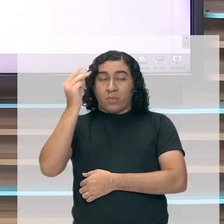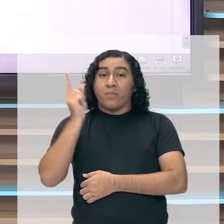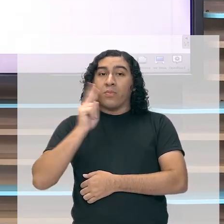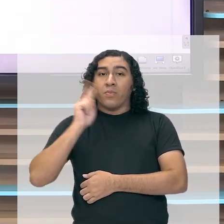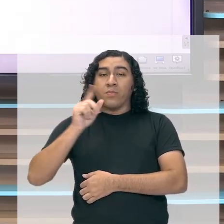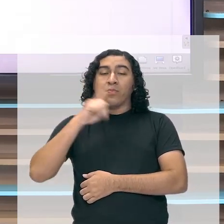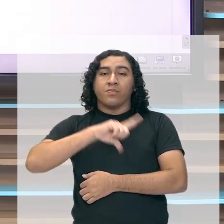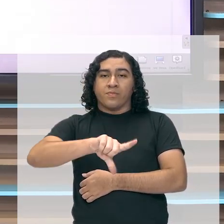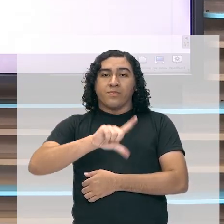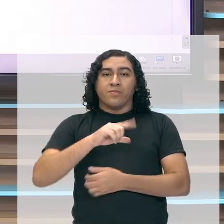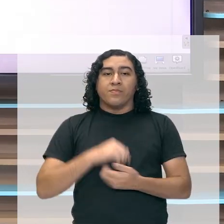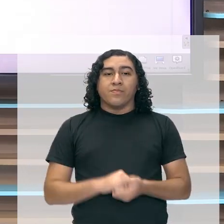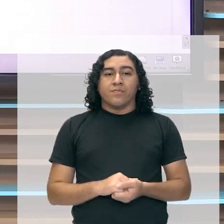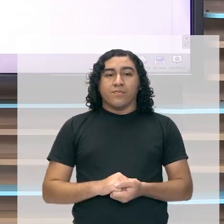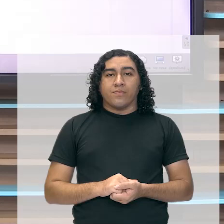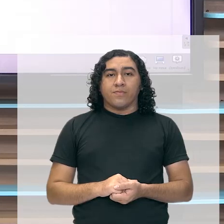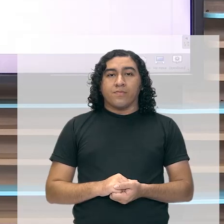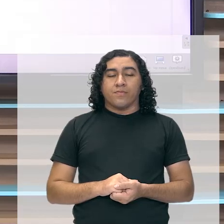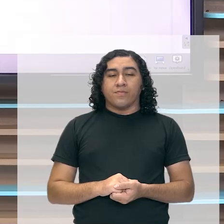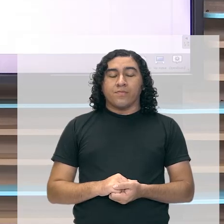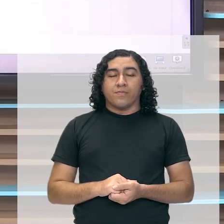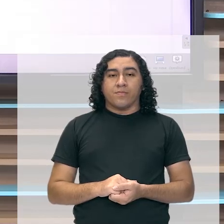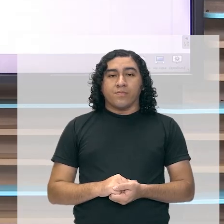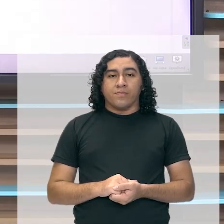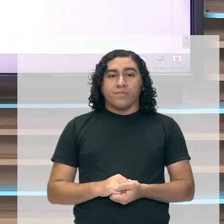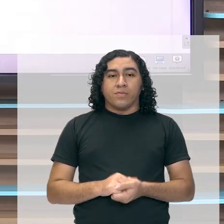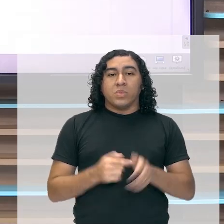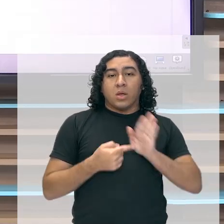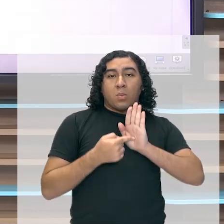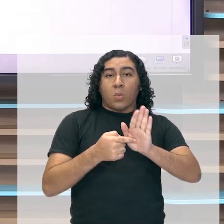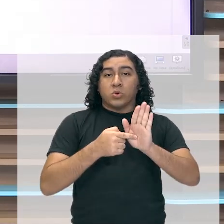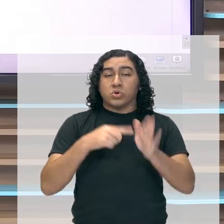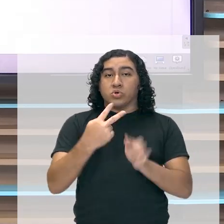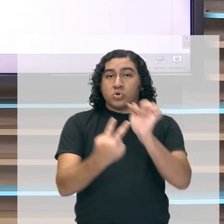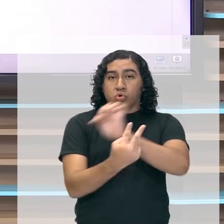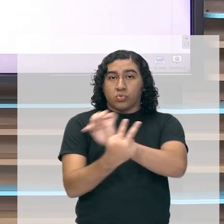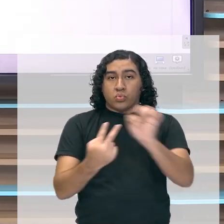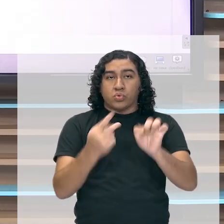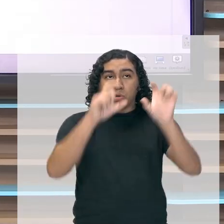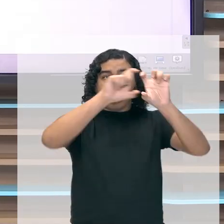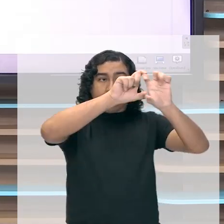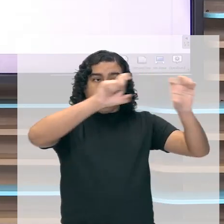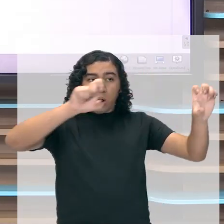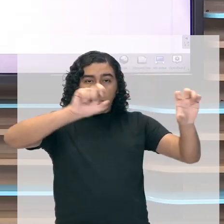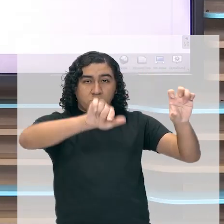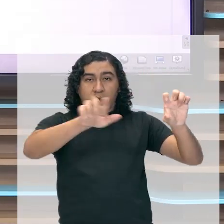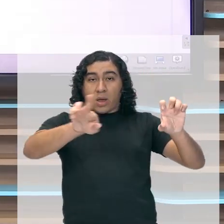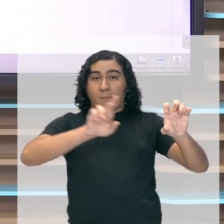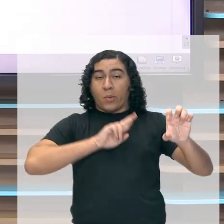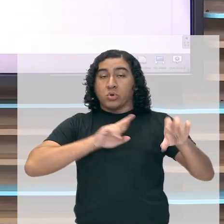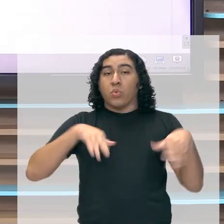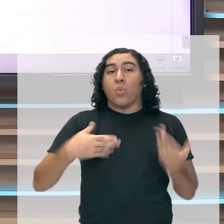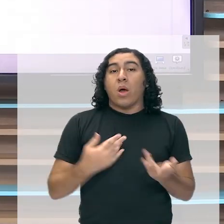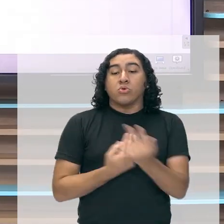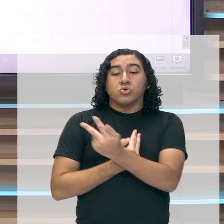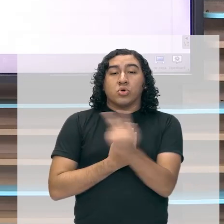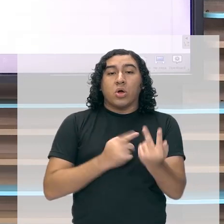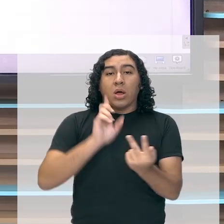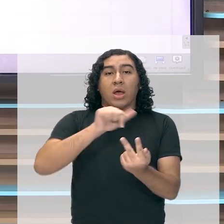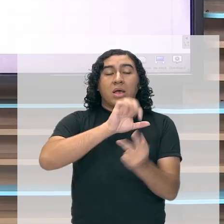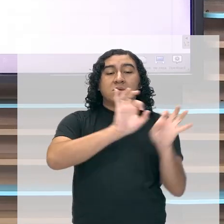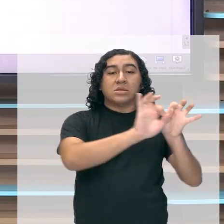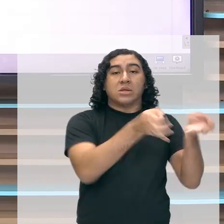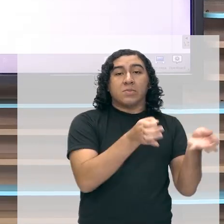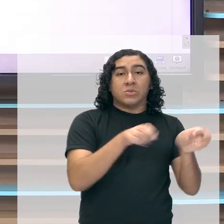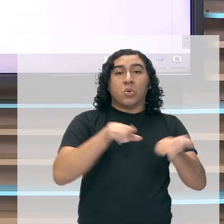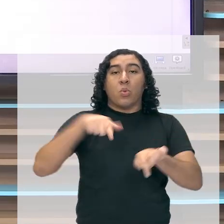aí para vocês um questionamento mais uma vez. Vou apresentar dois enunciados e aí me respondam qual desses enunciados é um período